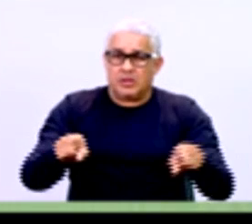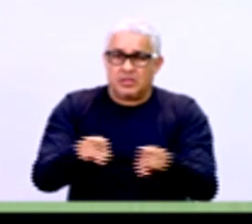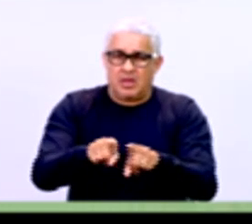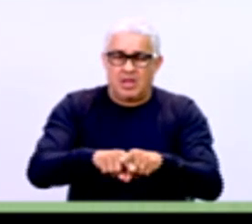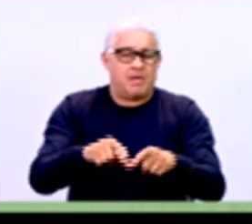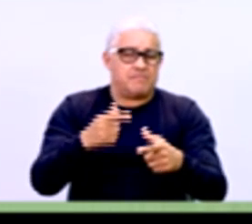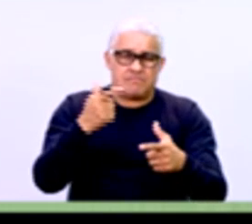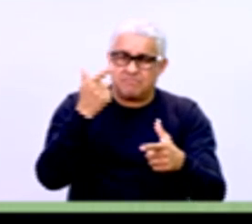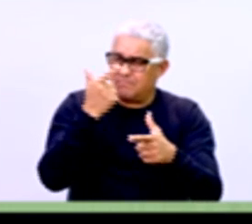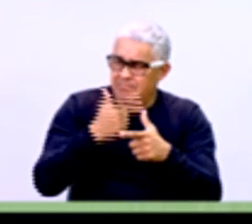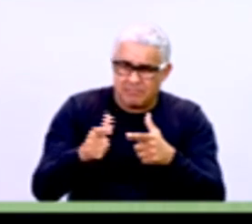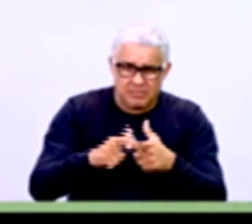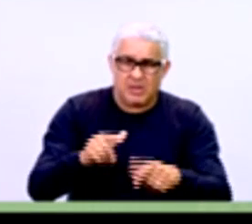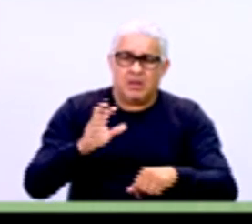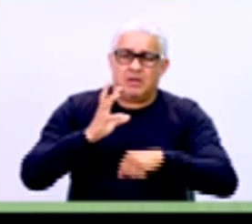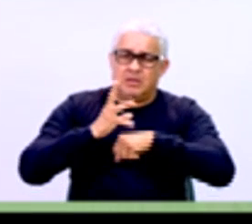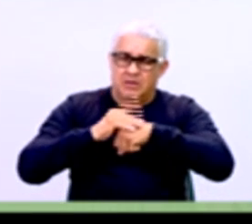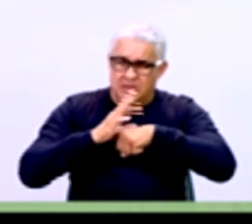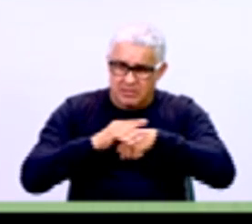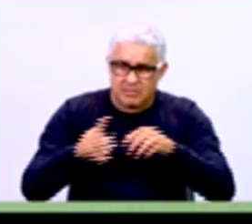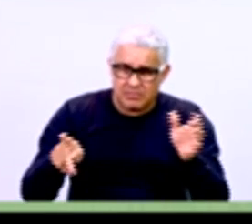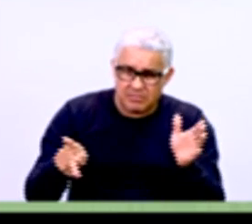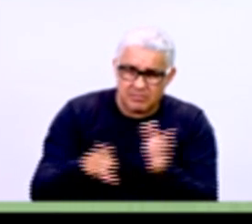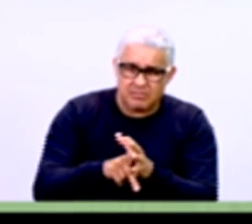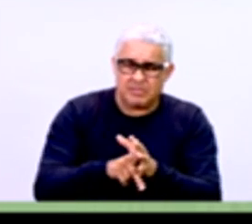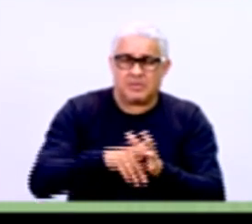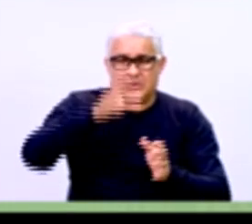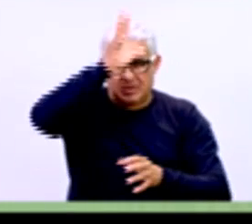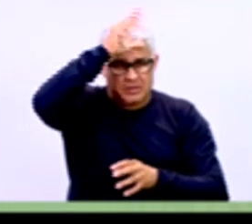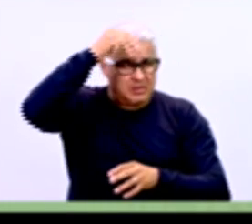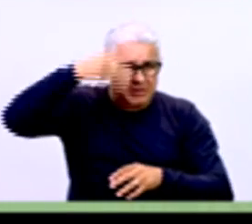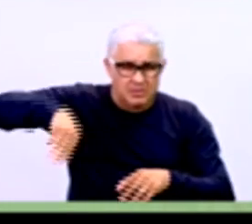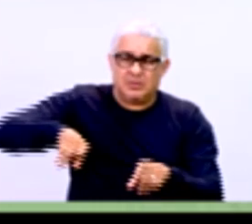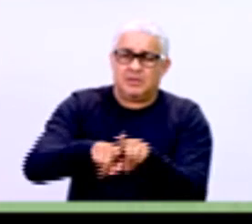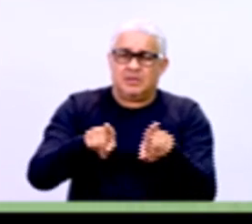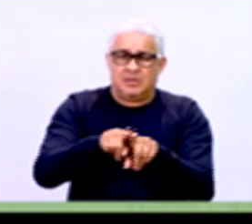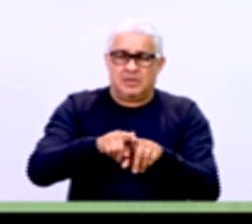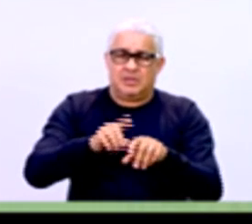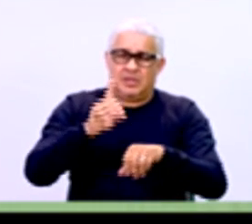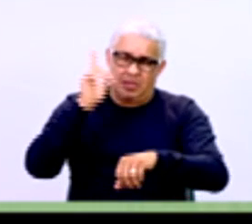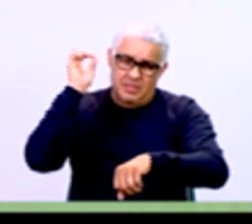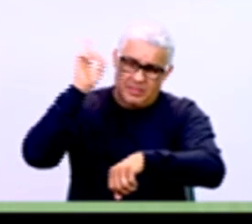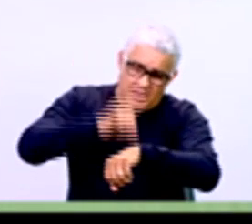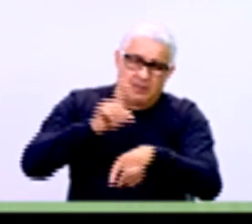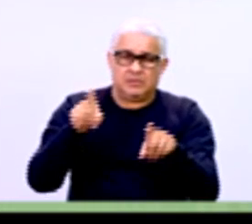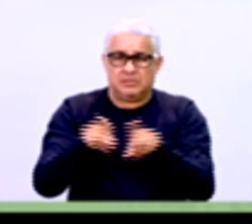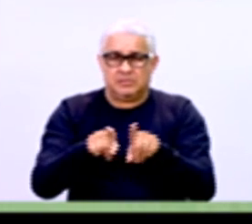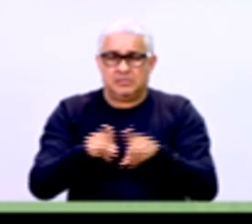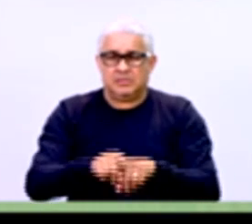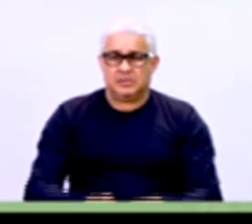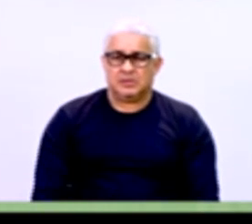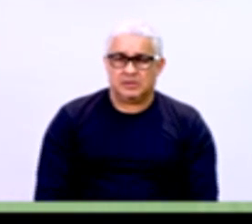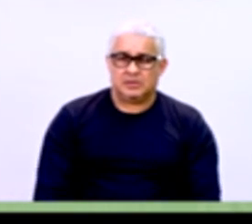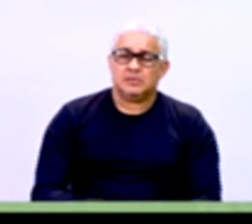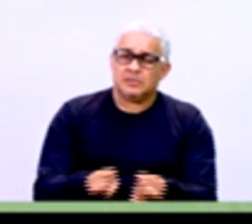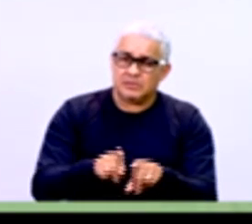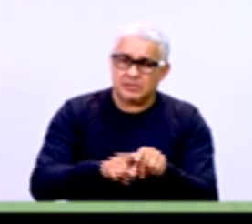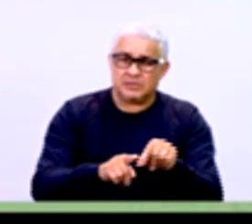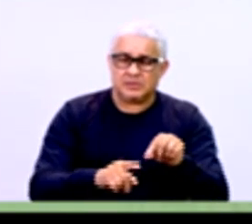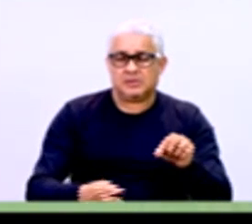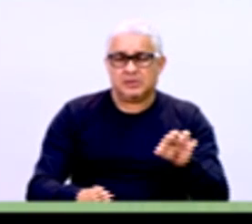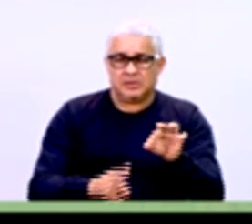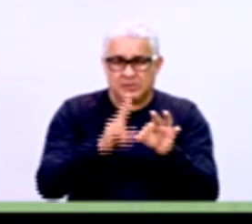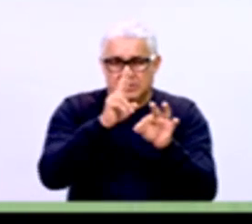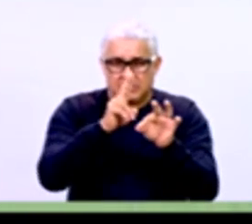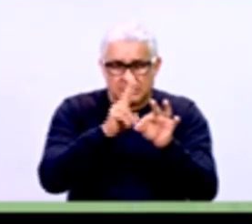doenças tropicais, como dengue, enfim. Nós precisamos entender, não é, a questão do aquecimento global, em que